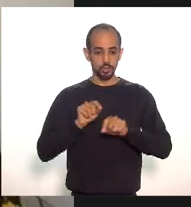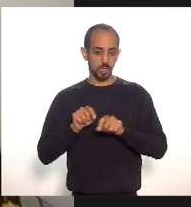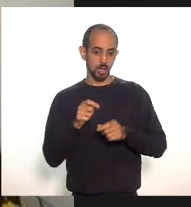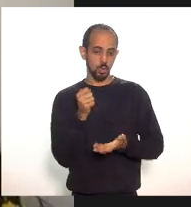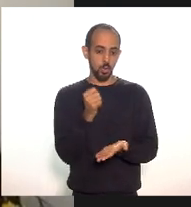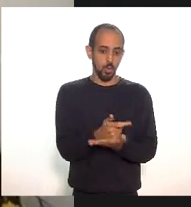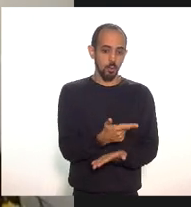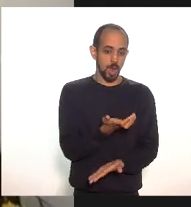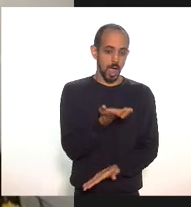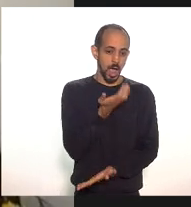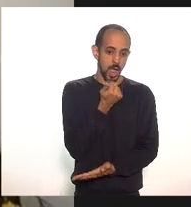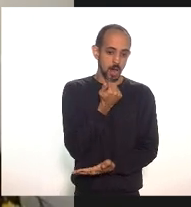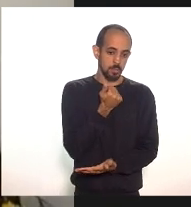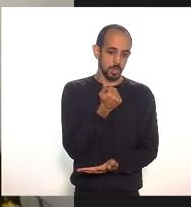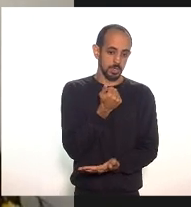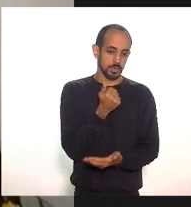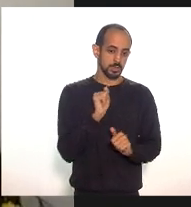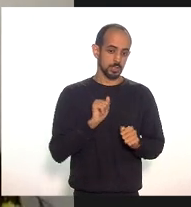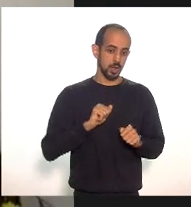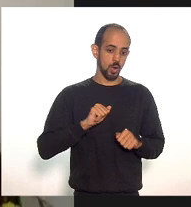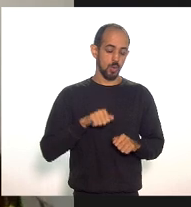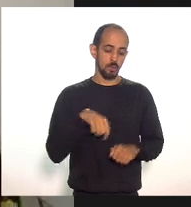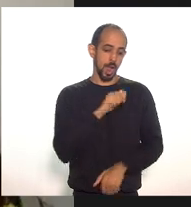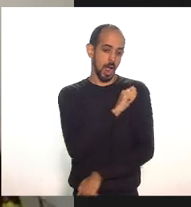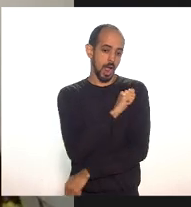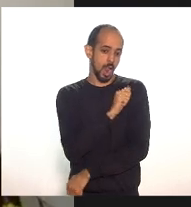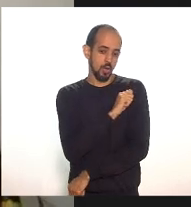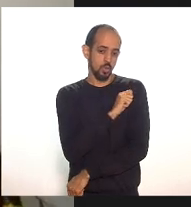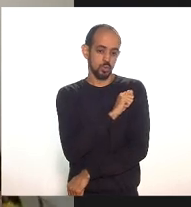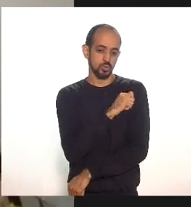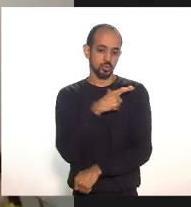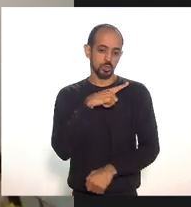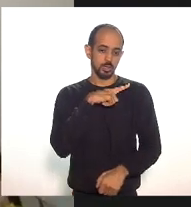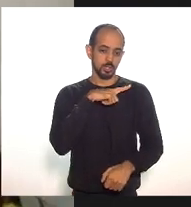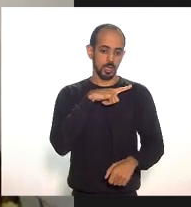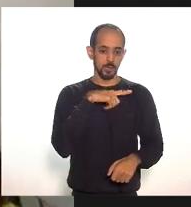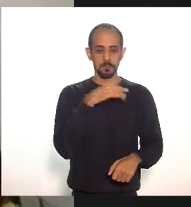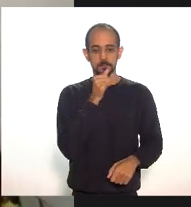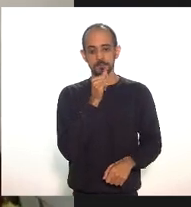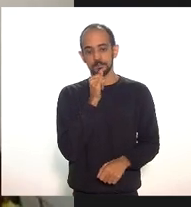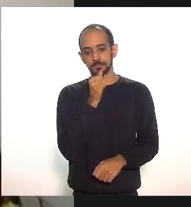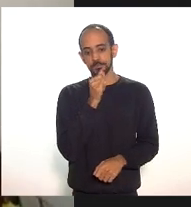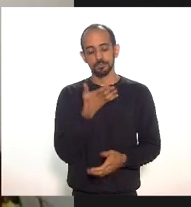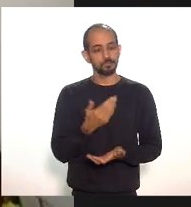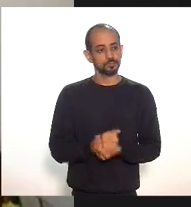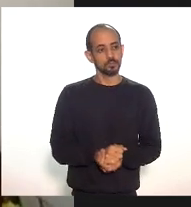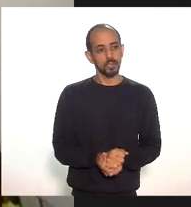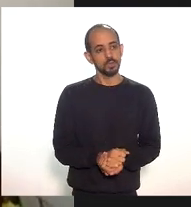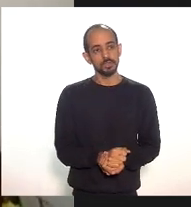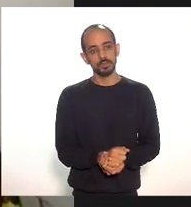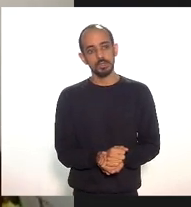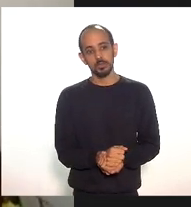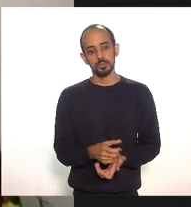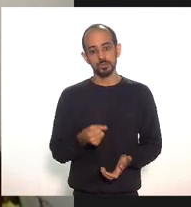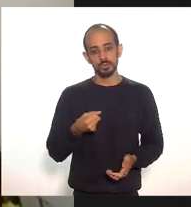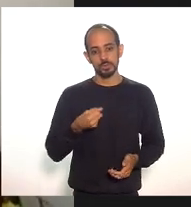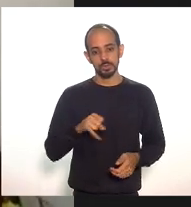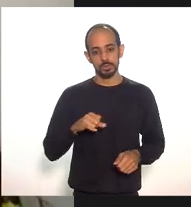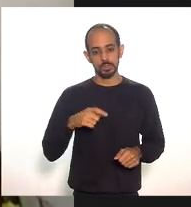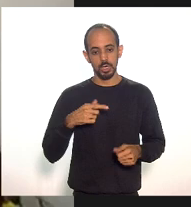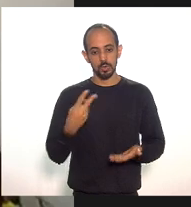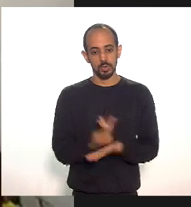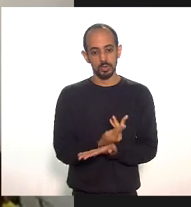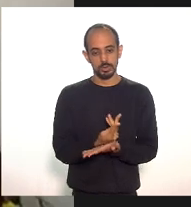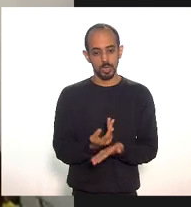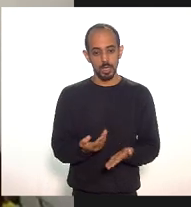compra de alimentação na rede lebra a luz aqui em casa a gente tenha aí o a desativação